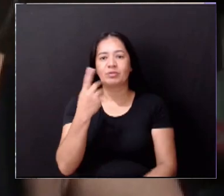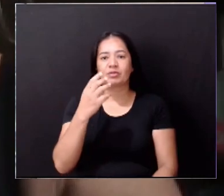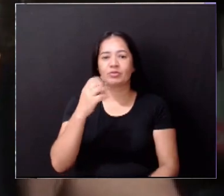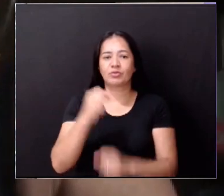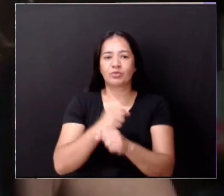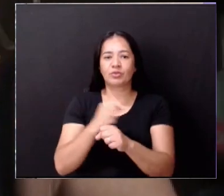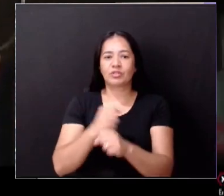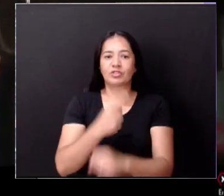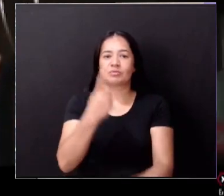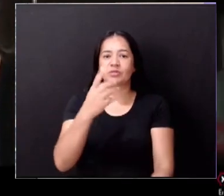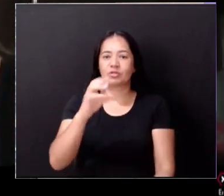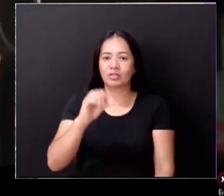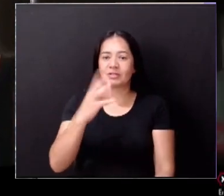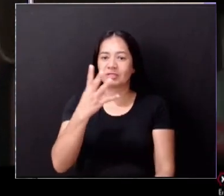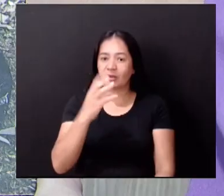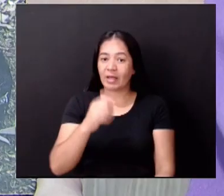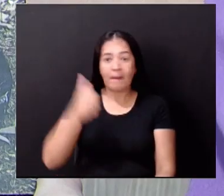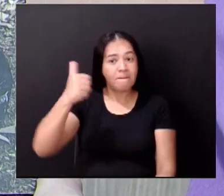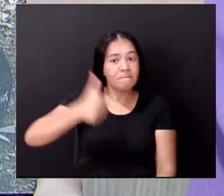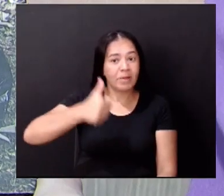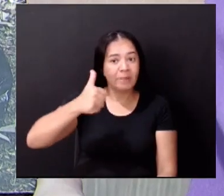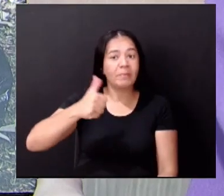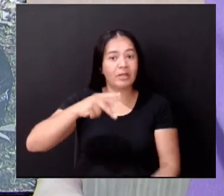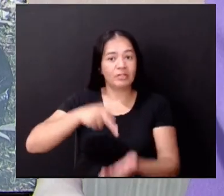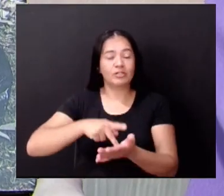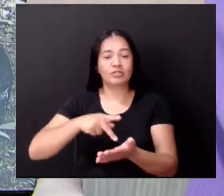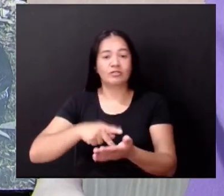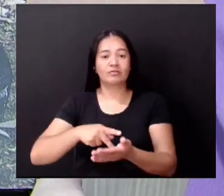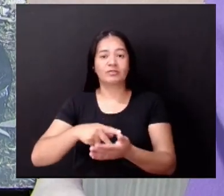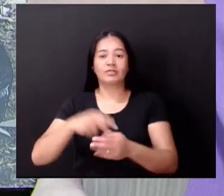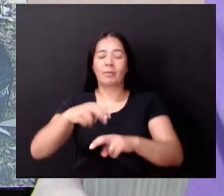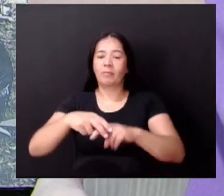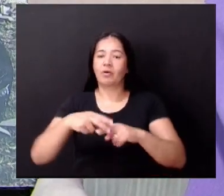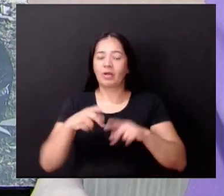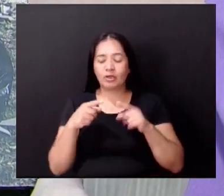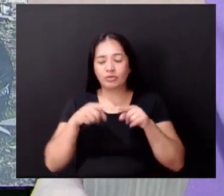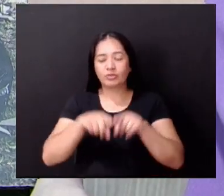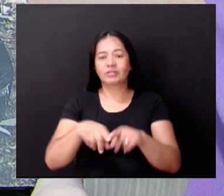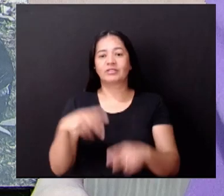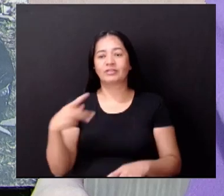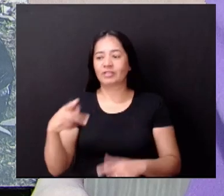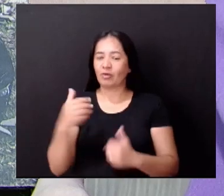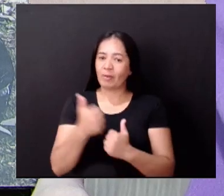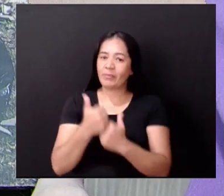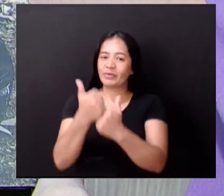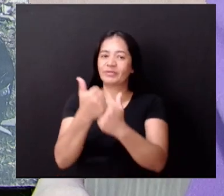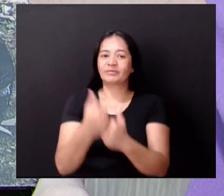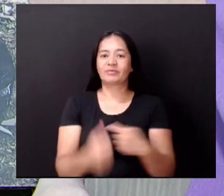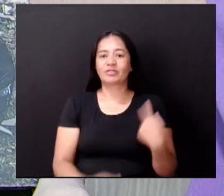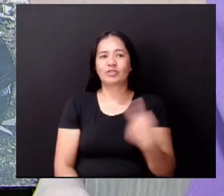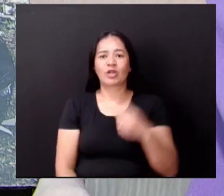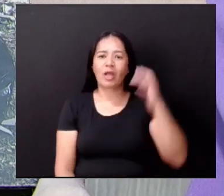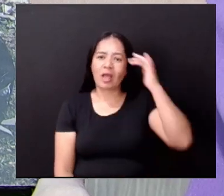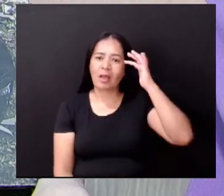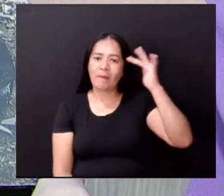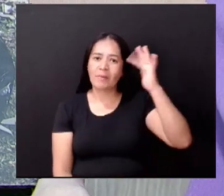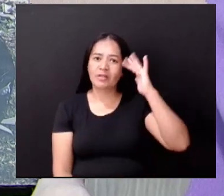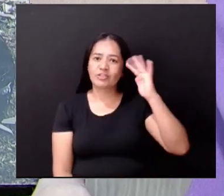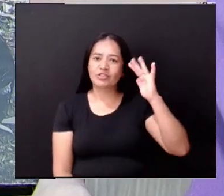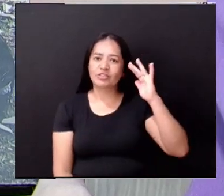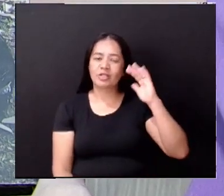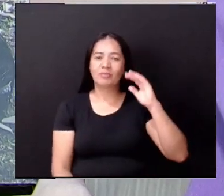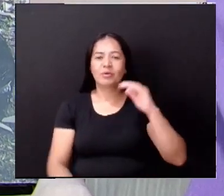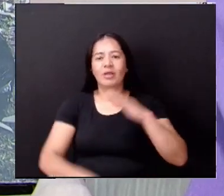da década de 1940, é pioneira mesmo. E através do patrocínio deles, do apoio,